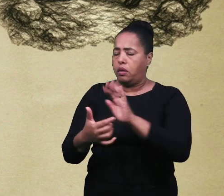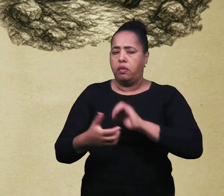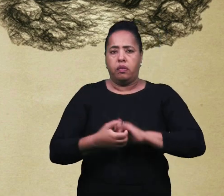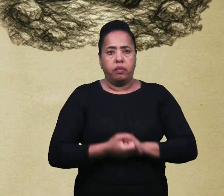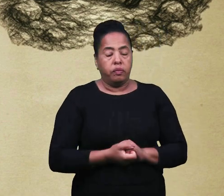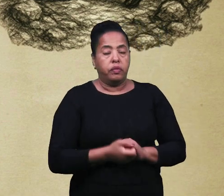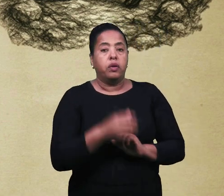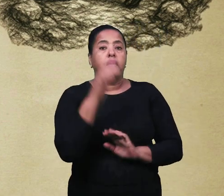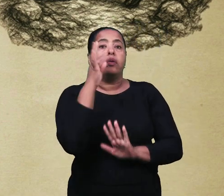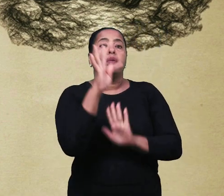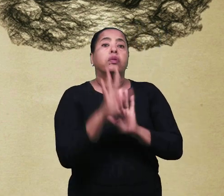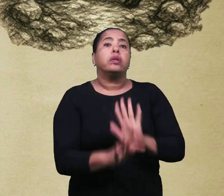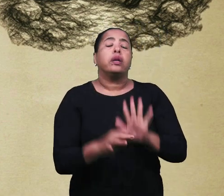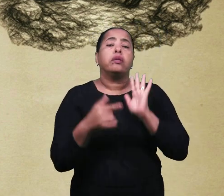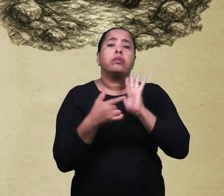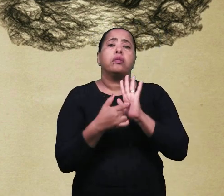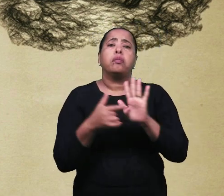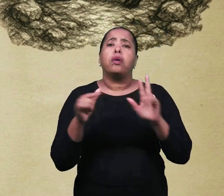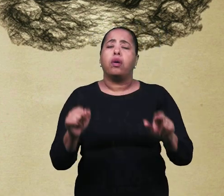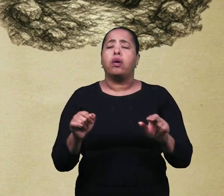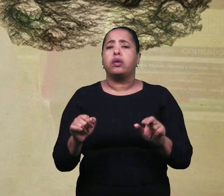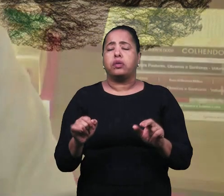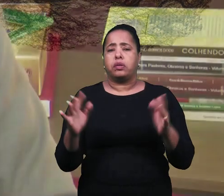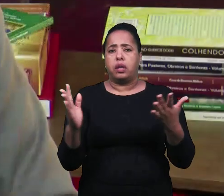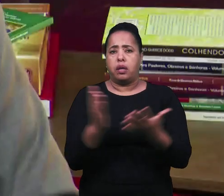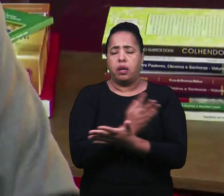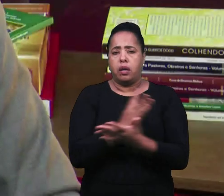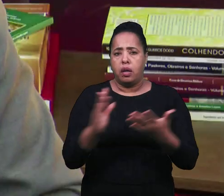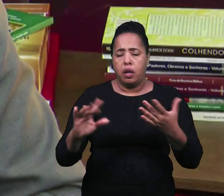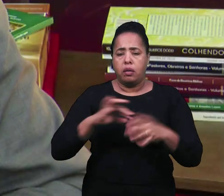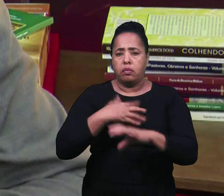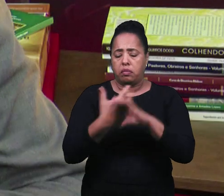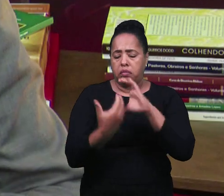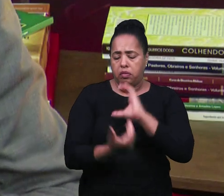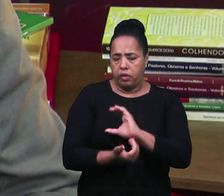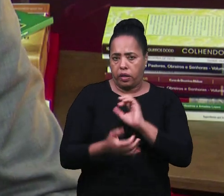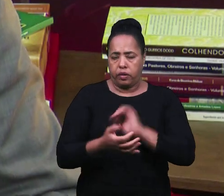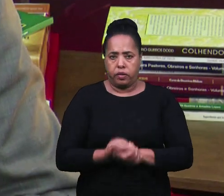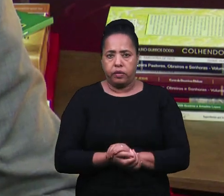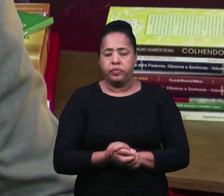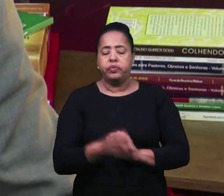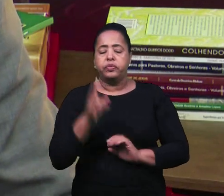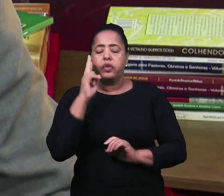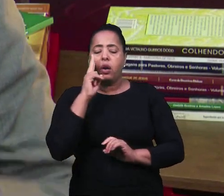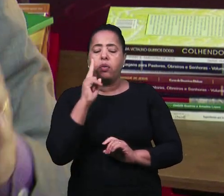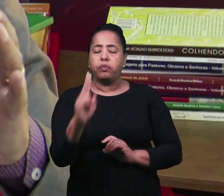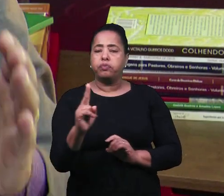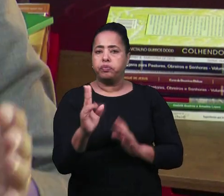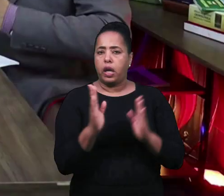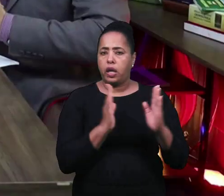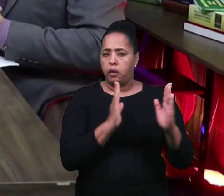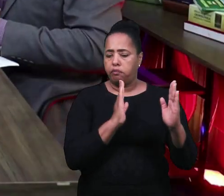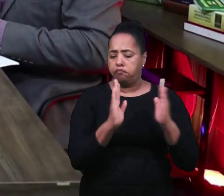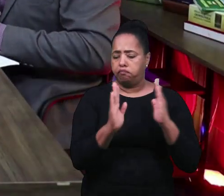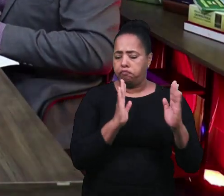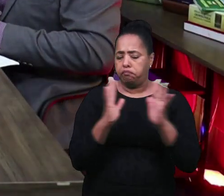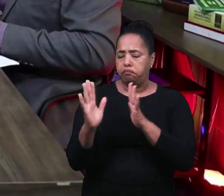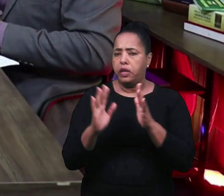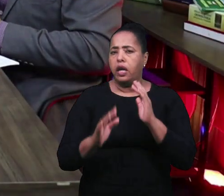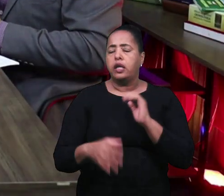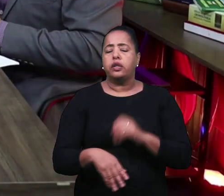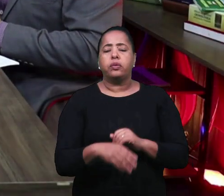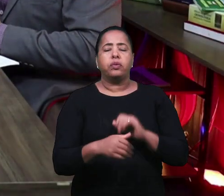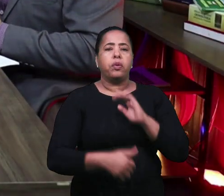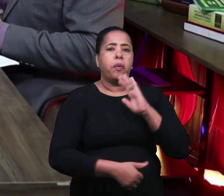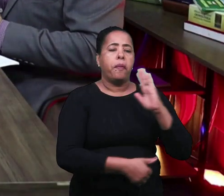Então o texto aqui ele traz alguns aspectos, por quê? Quando nós olhamos cronologicamente, desde o primeiro episódio